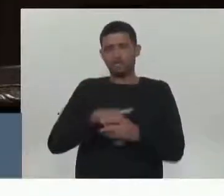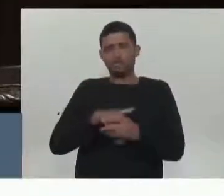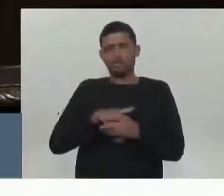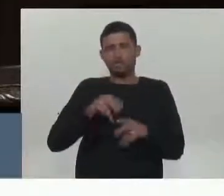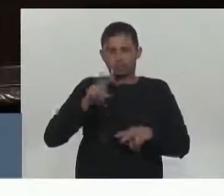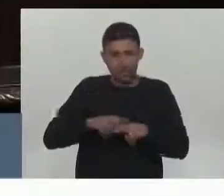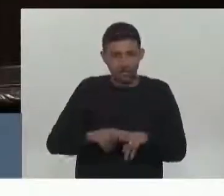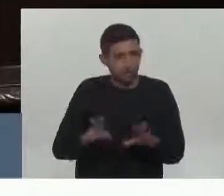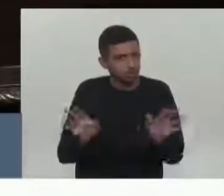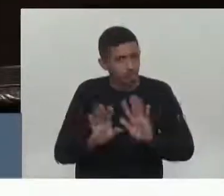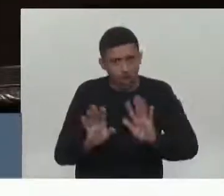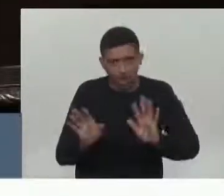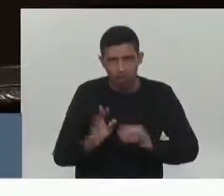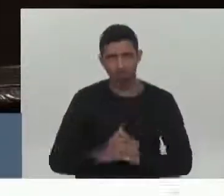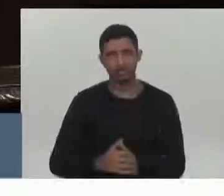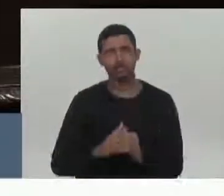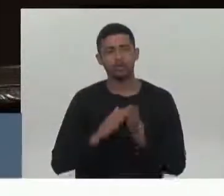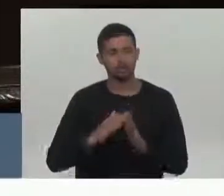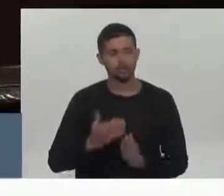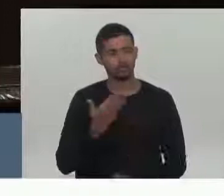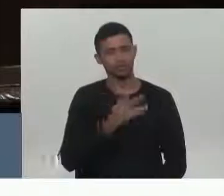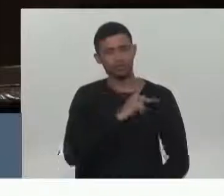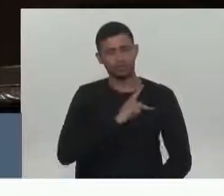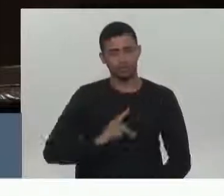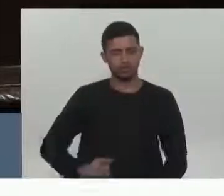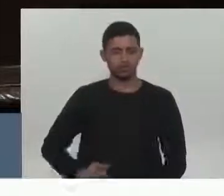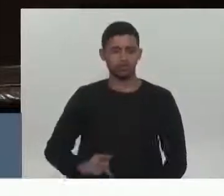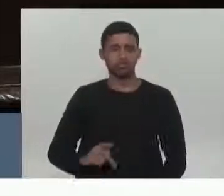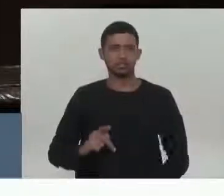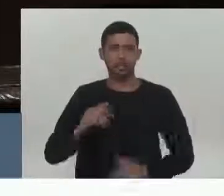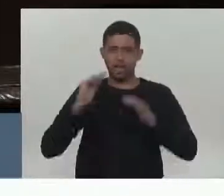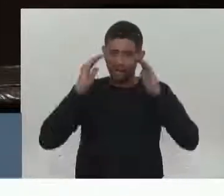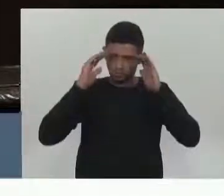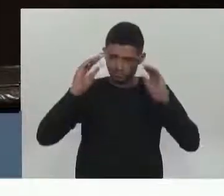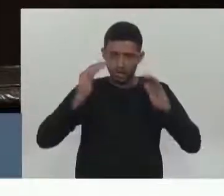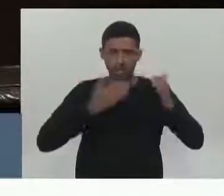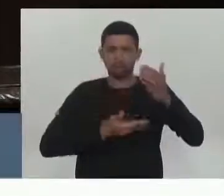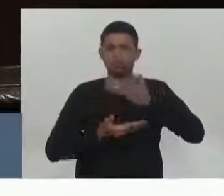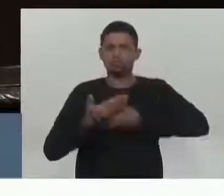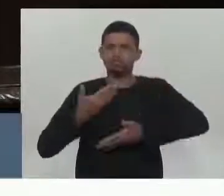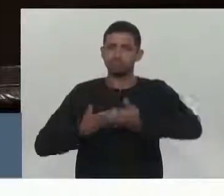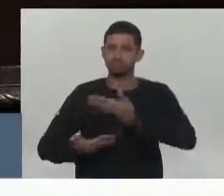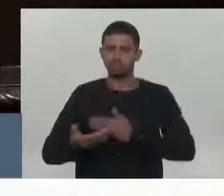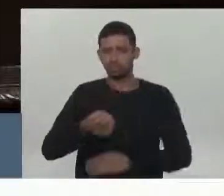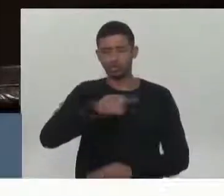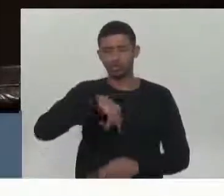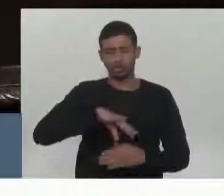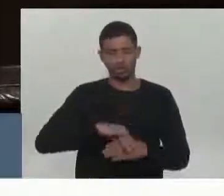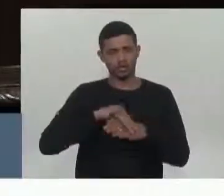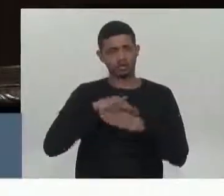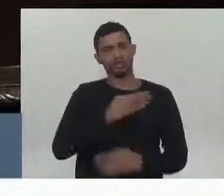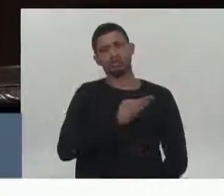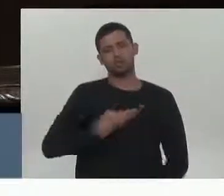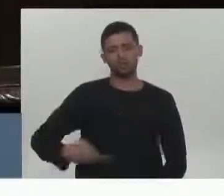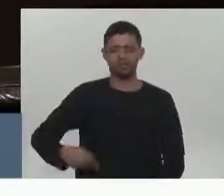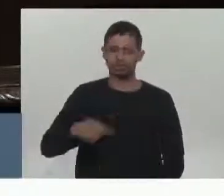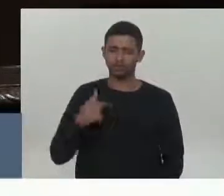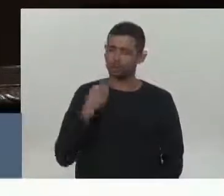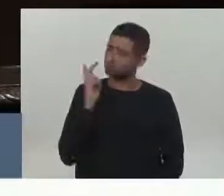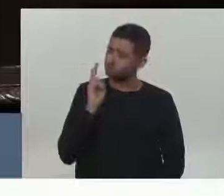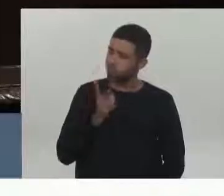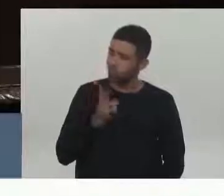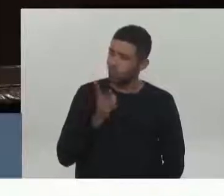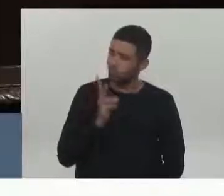Então eu quero pedir a Vossa Excelência, guardados o respeito que tenho, e nós da liderança de governo continuaremos